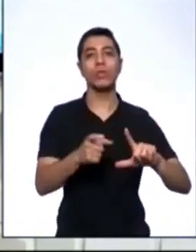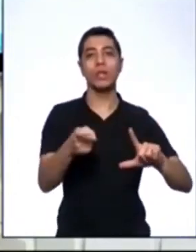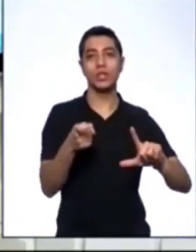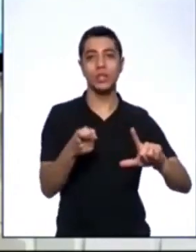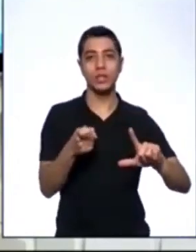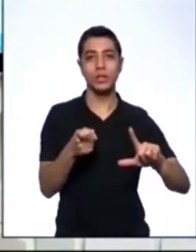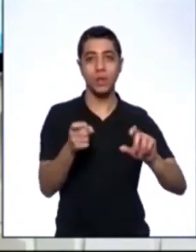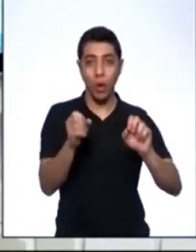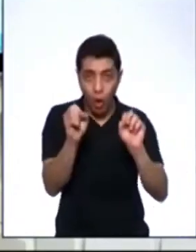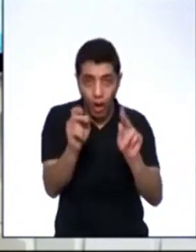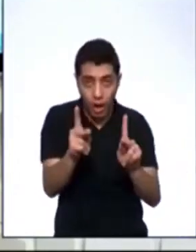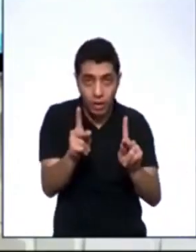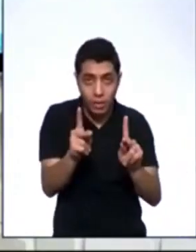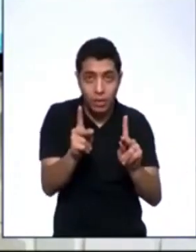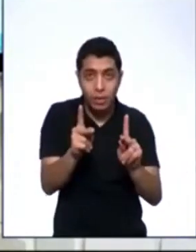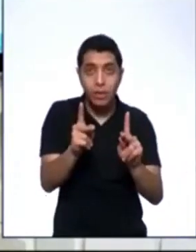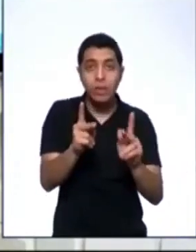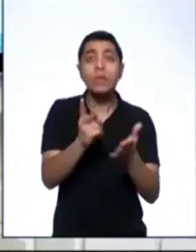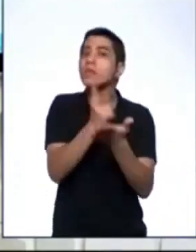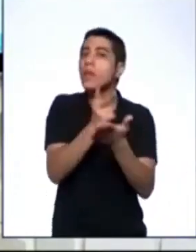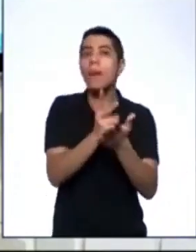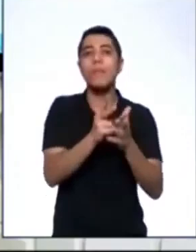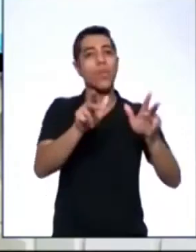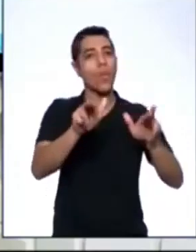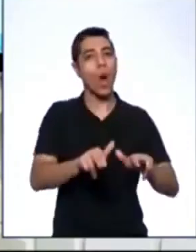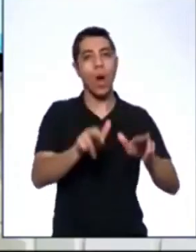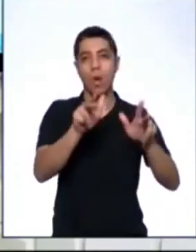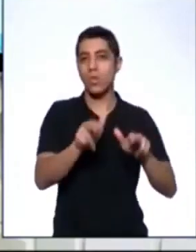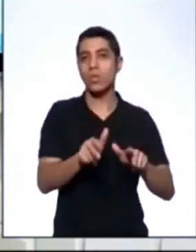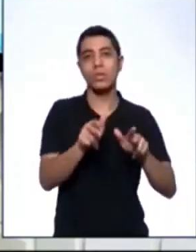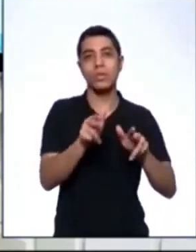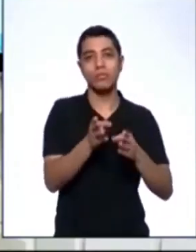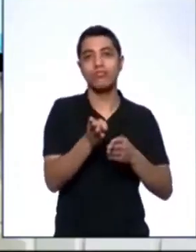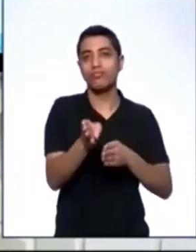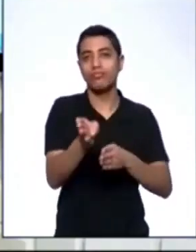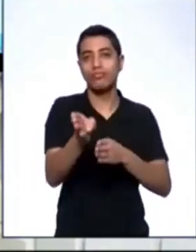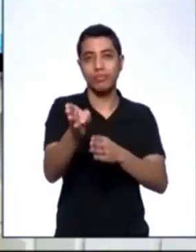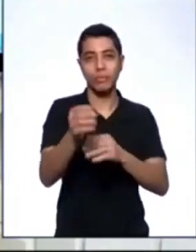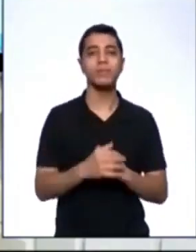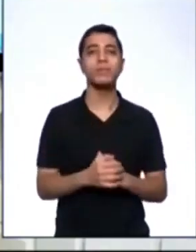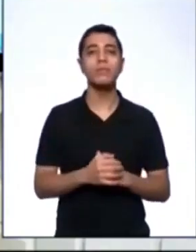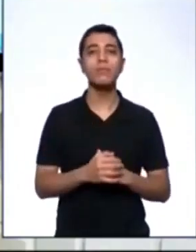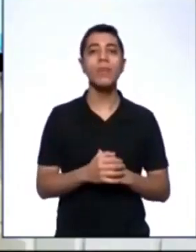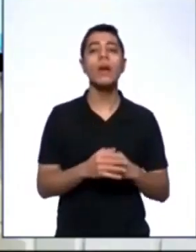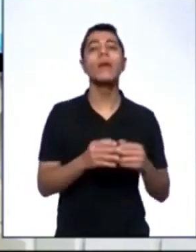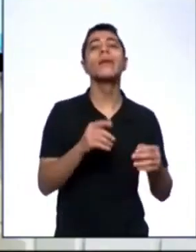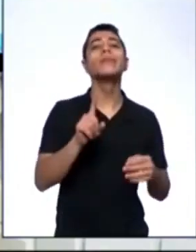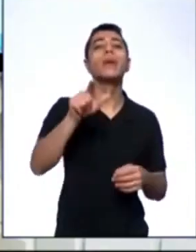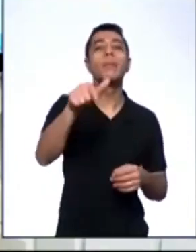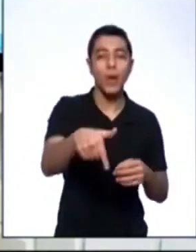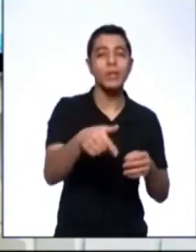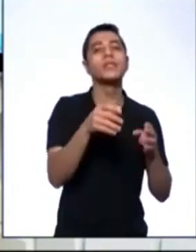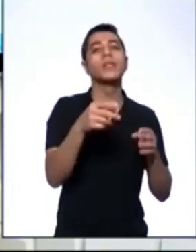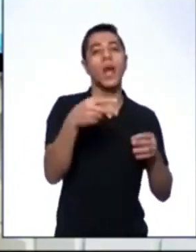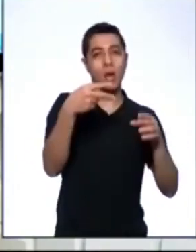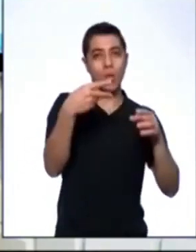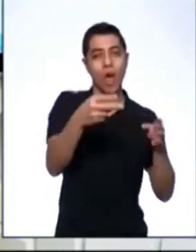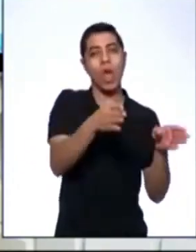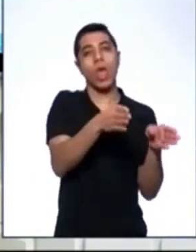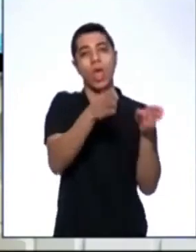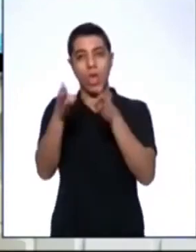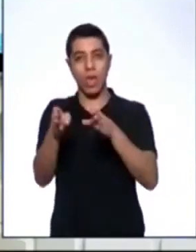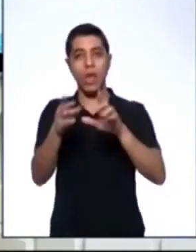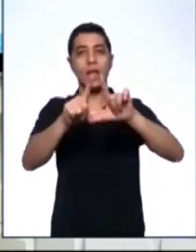sentido sempre no mesmo sentido aí você vai pegar outros: Delta aí fou Delta